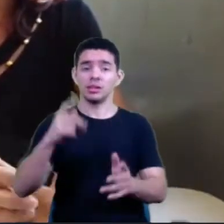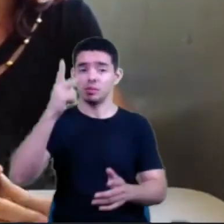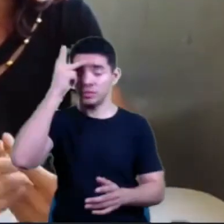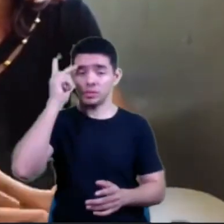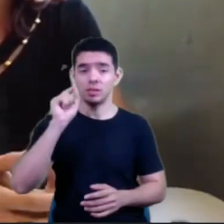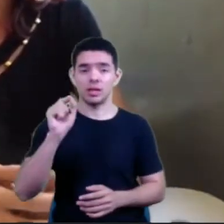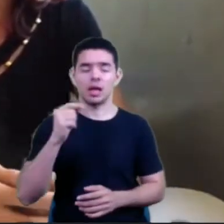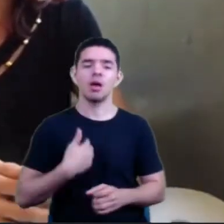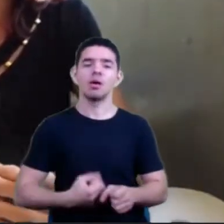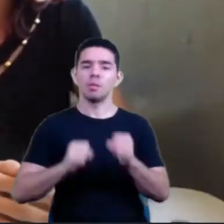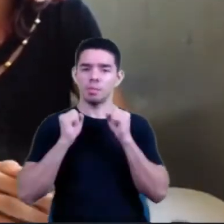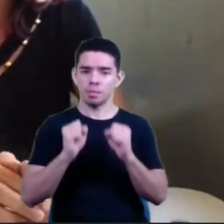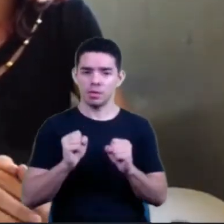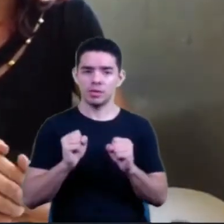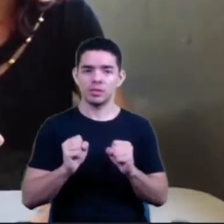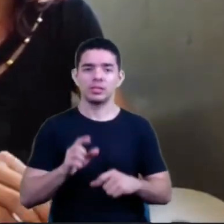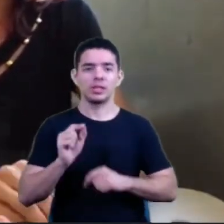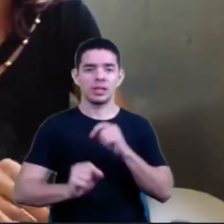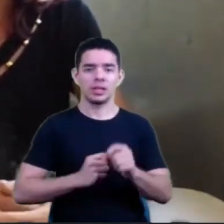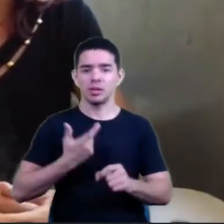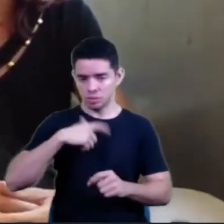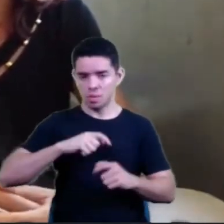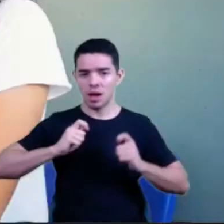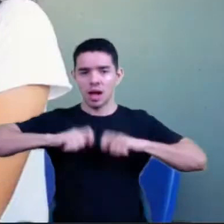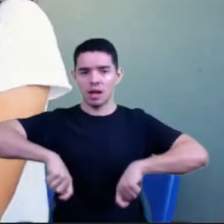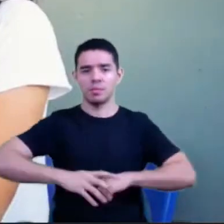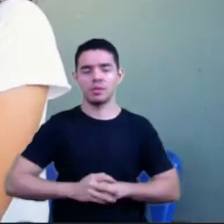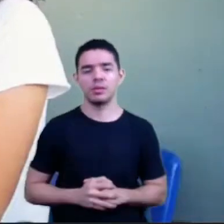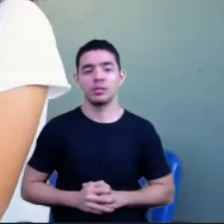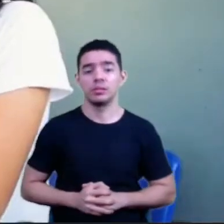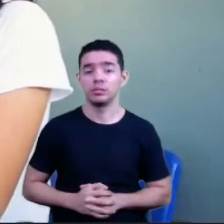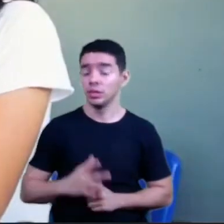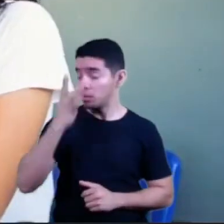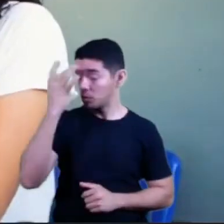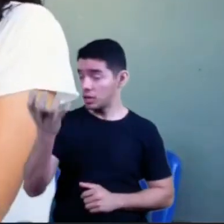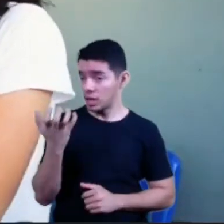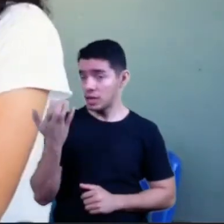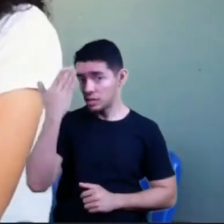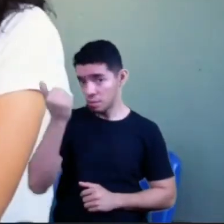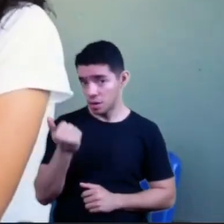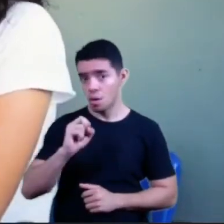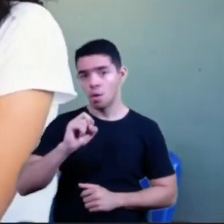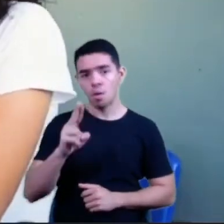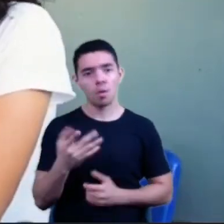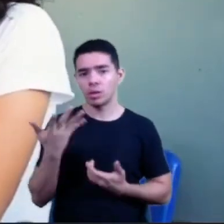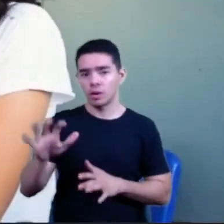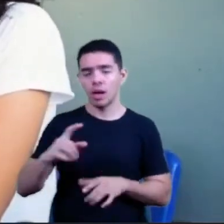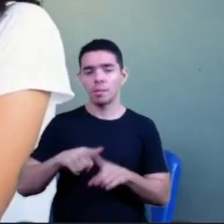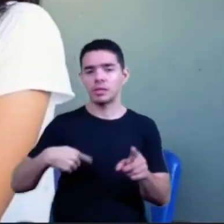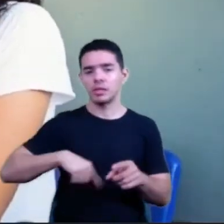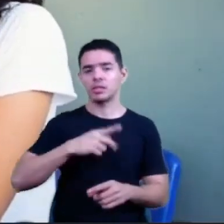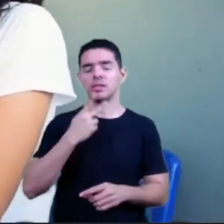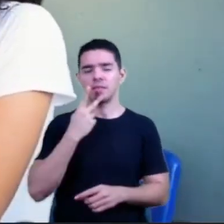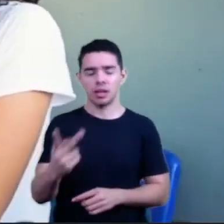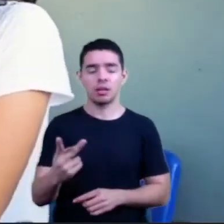pessoas que eu posso e que eu sou capaz. Então as pessoas, elas querem saber ou elas não querem, mas a gente tá